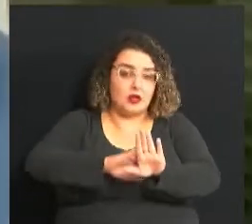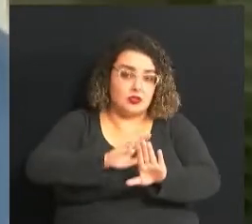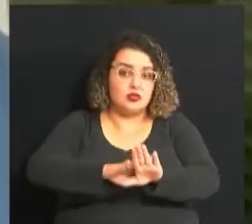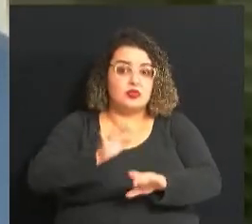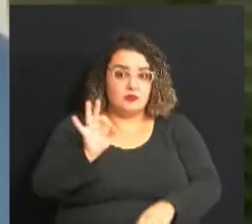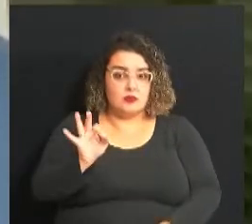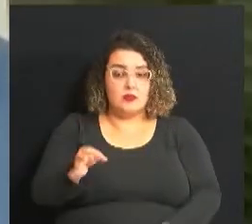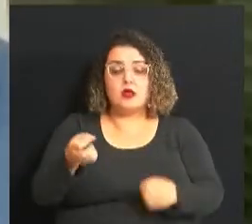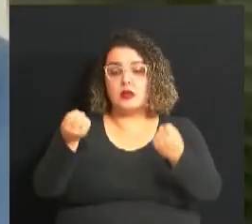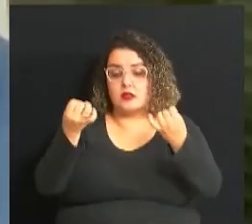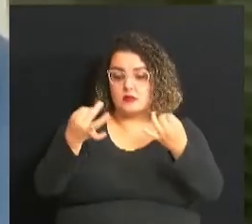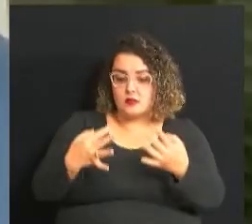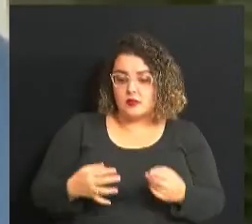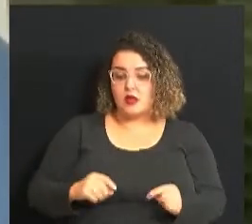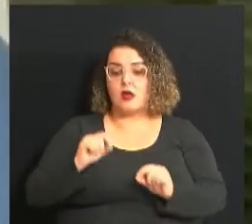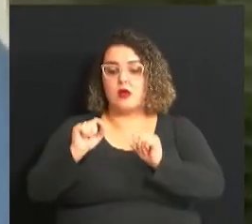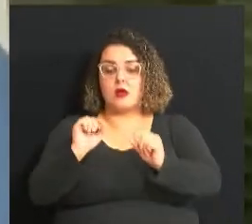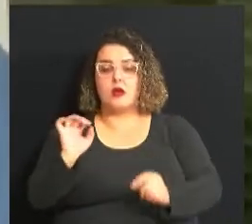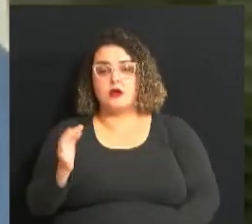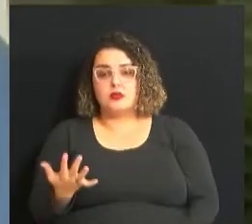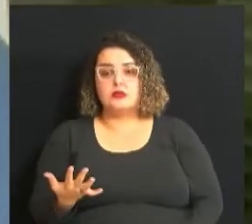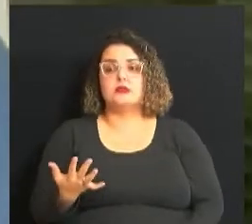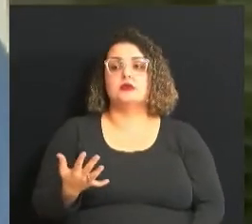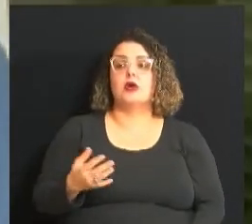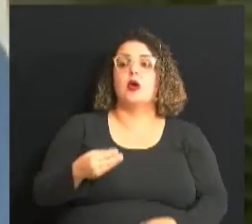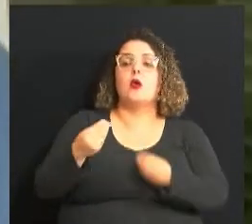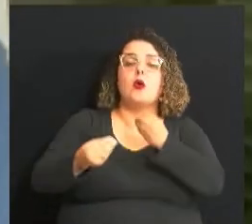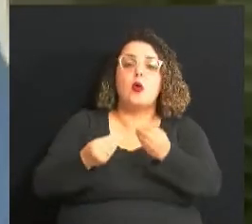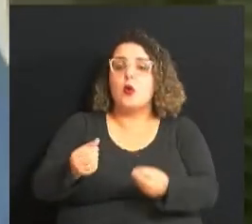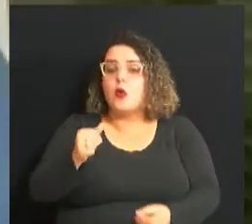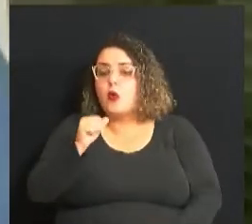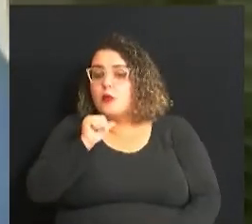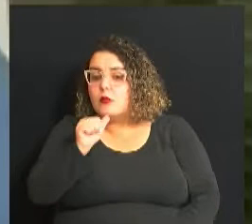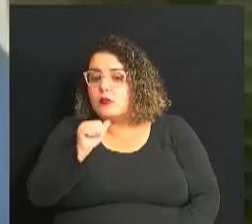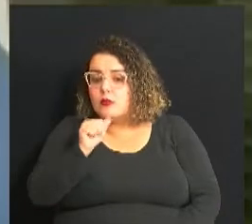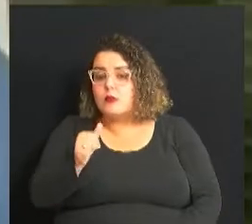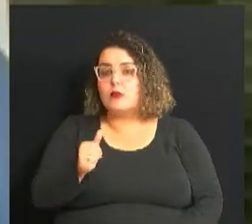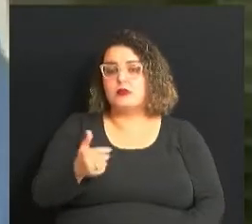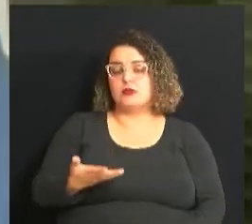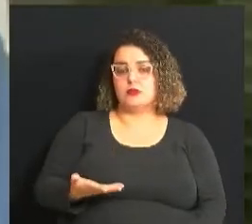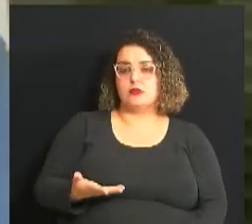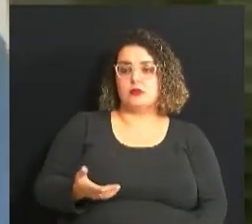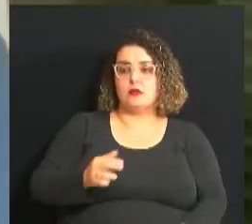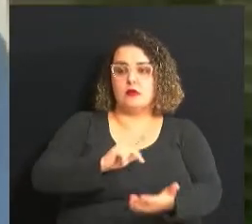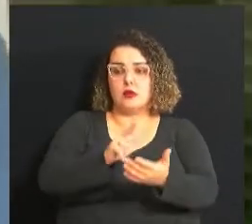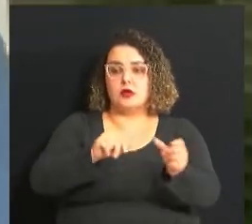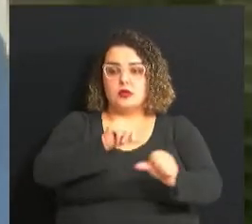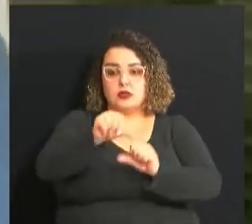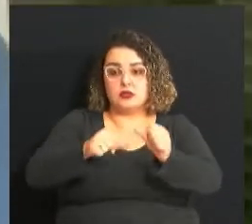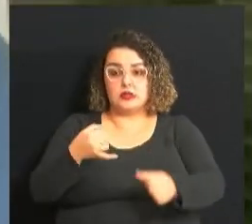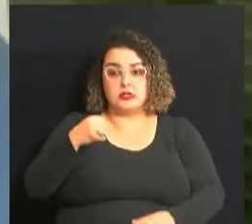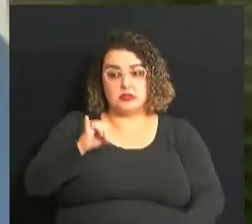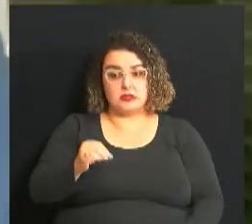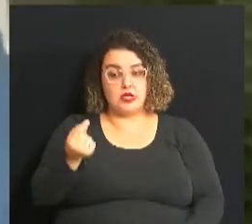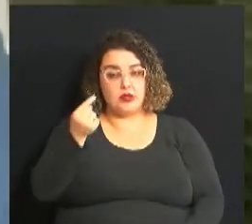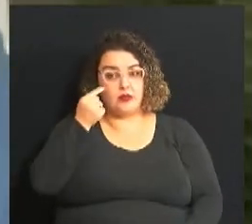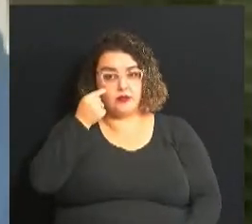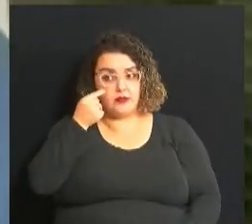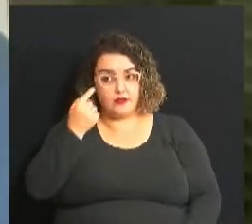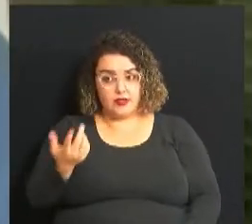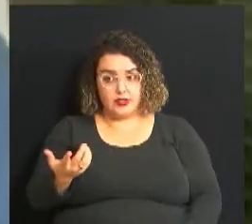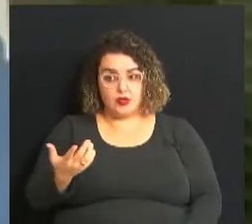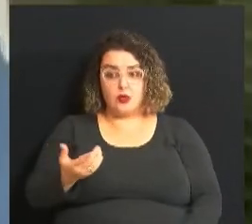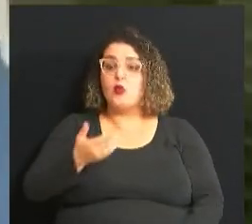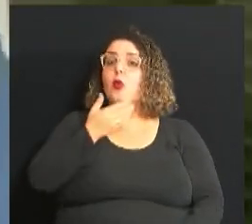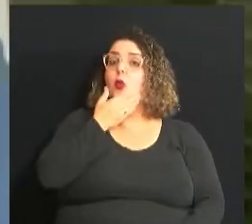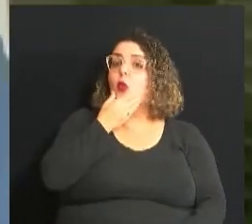o que aconteceu, como é que é a menstruação, uma série de modificações. Se você for ver que os homens